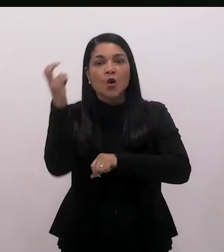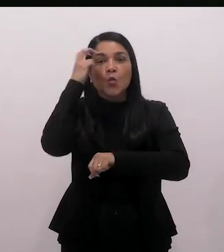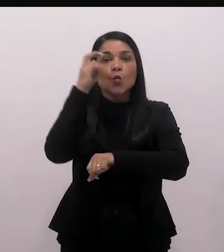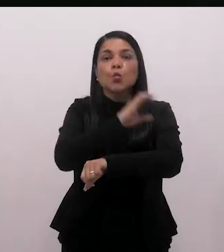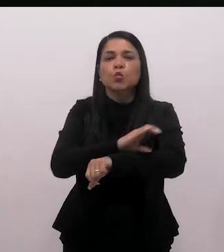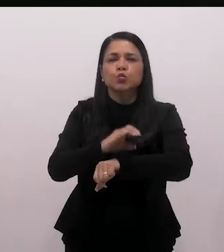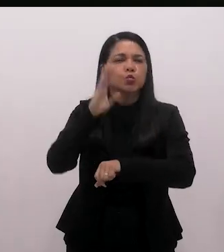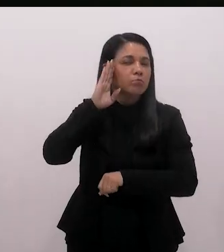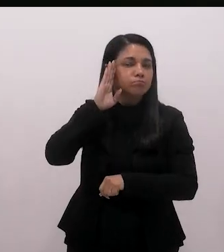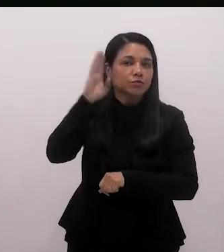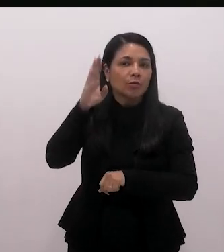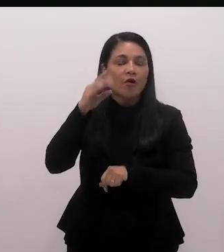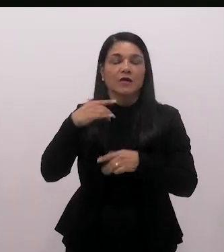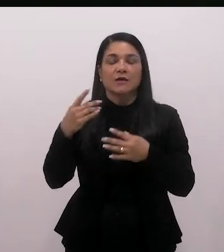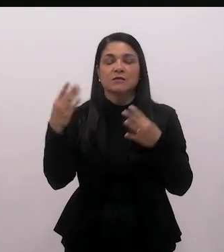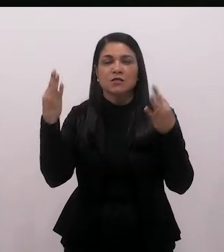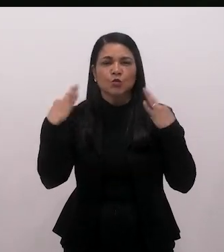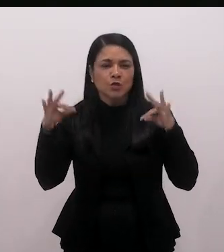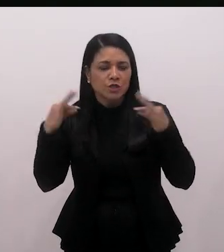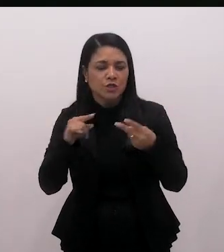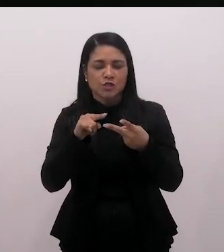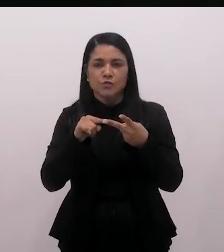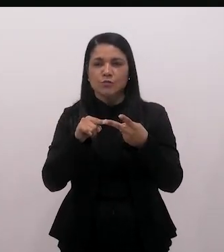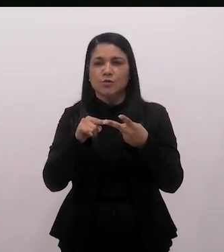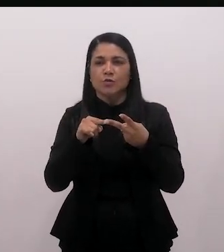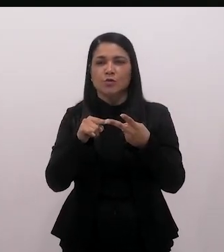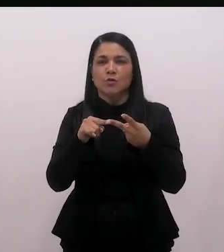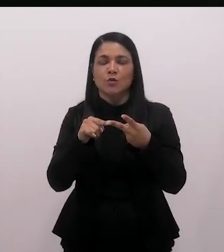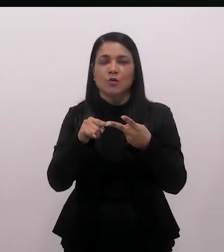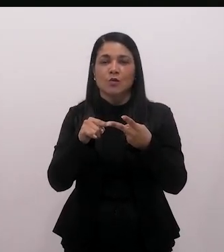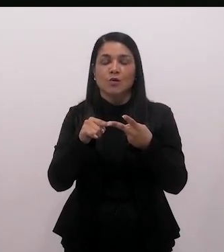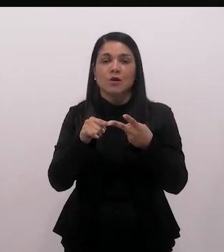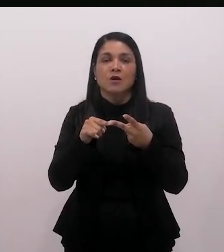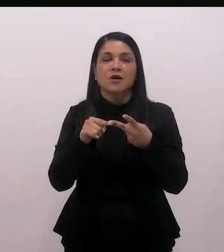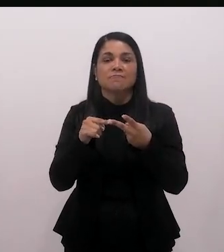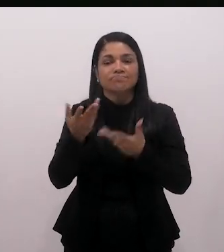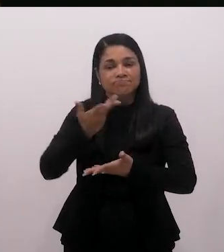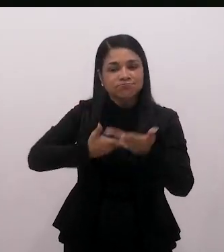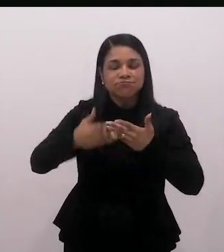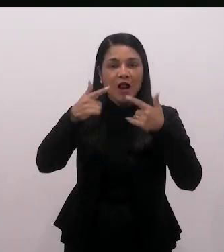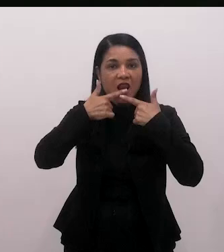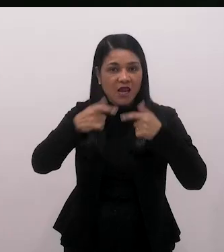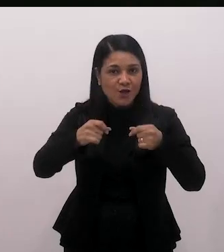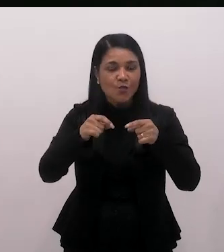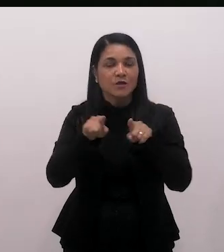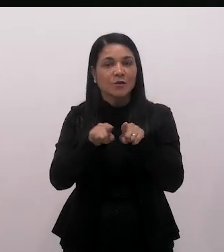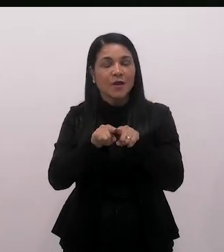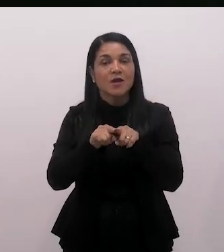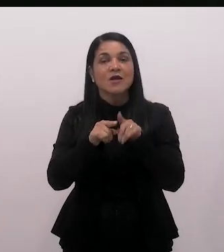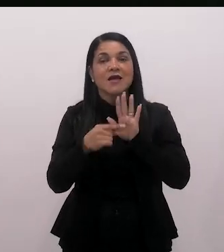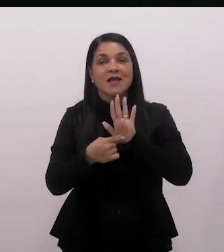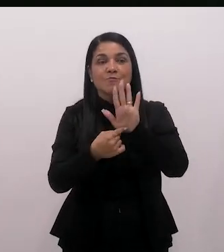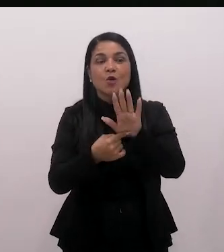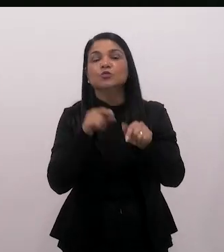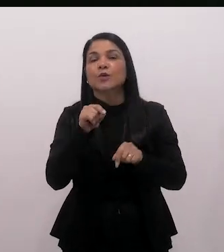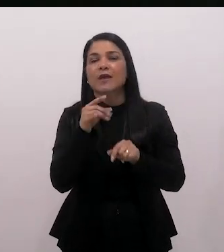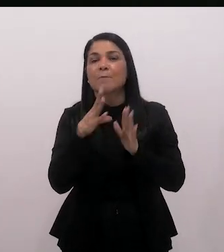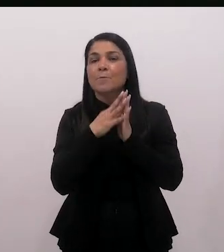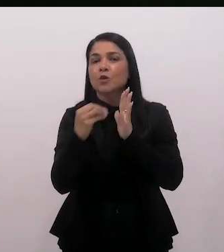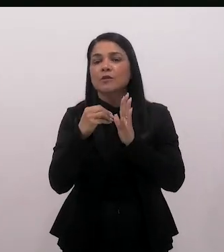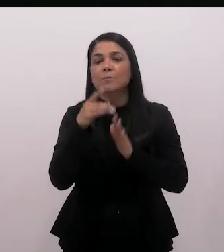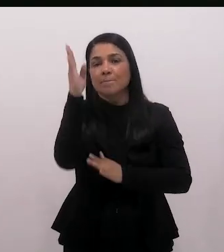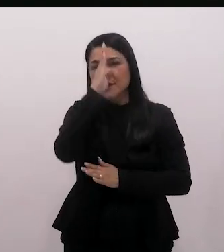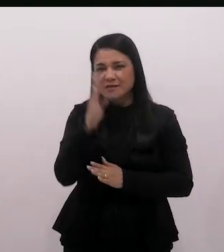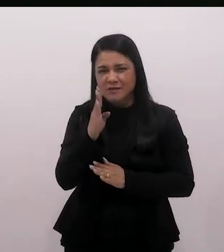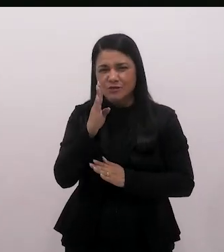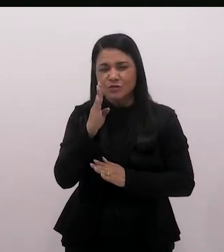cultura. Porque é a cultura que vai trazer o turismo, é a cultura que vai fomentar a economia, e o exemplo que eu sempre dou é o Brasil. Eu sempre digo, as pessoas